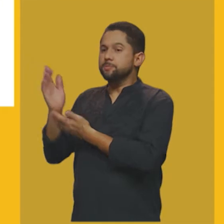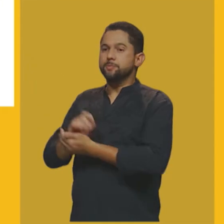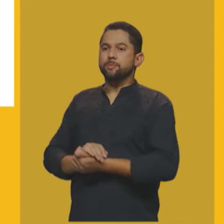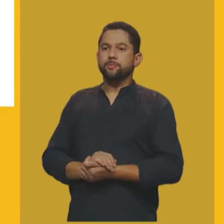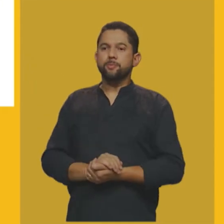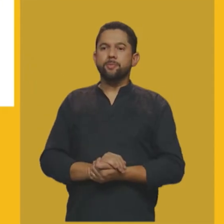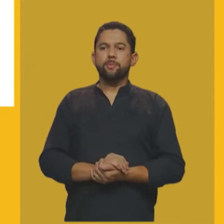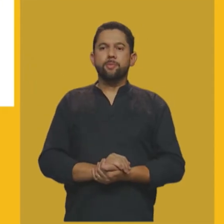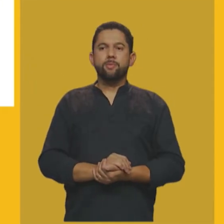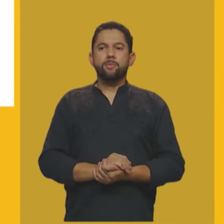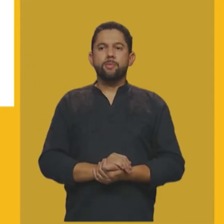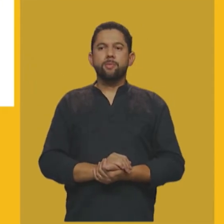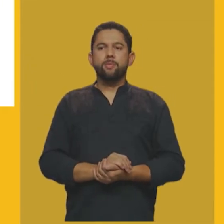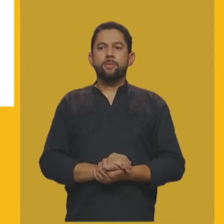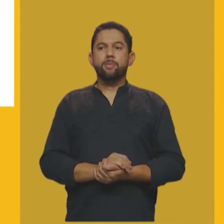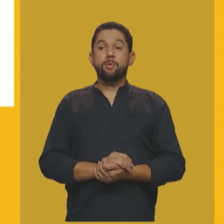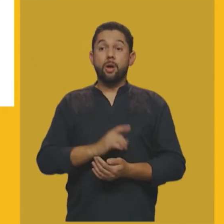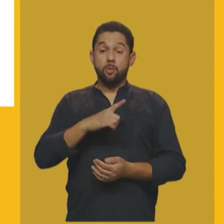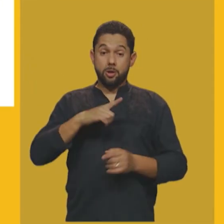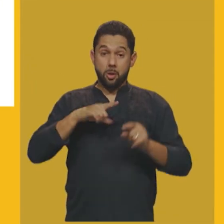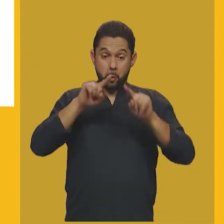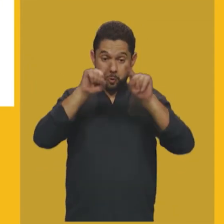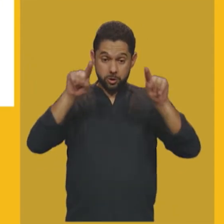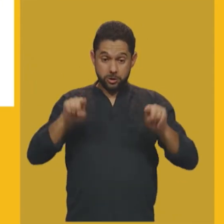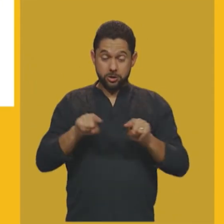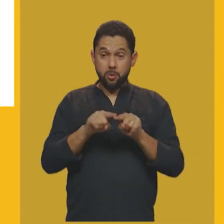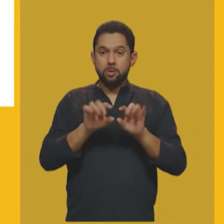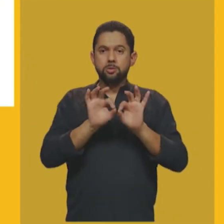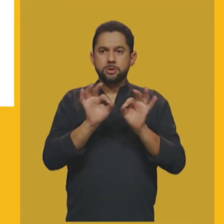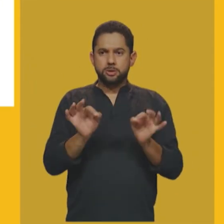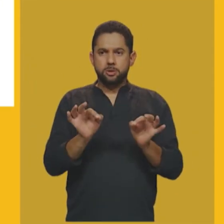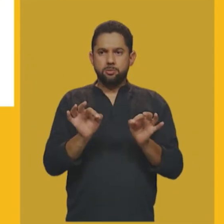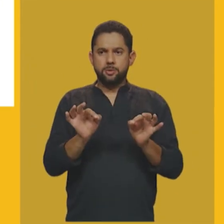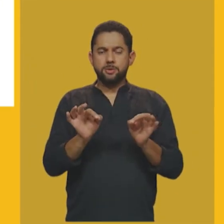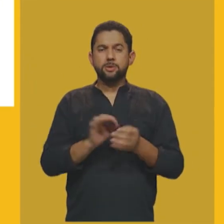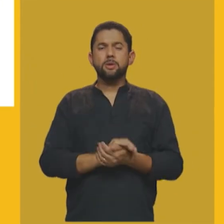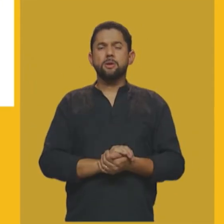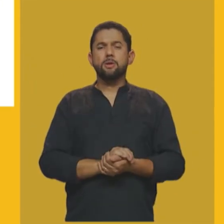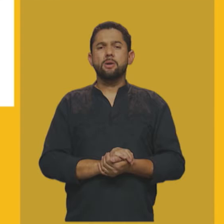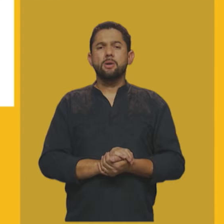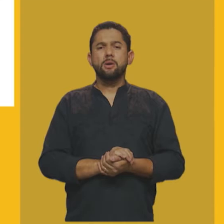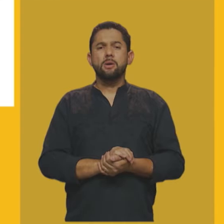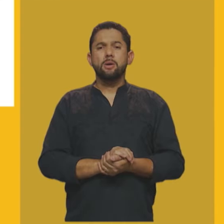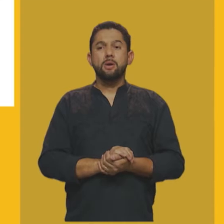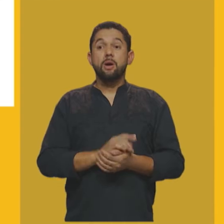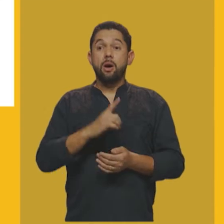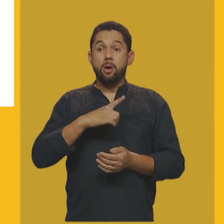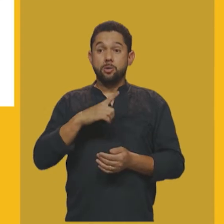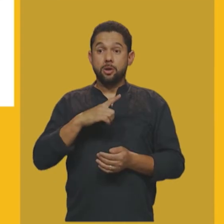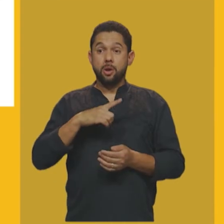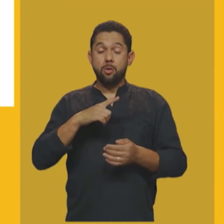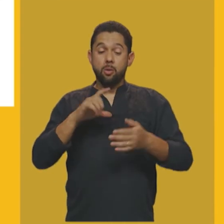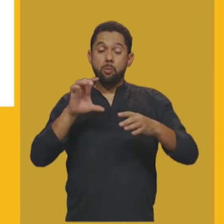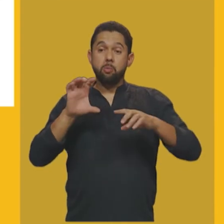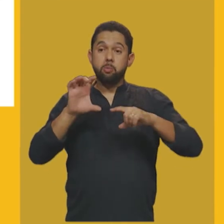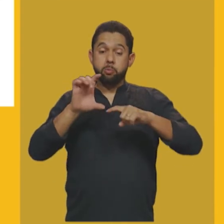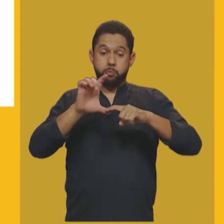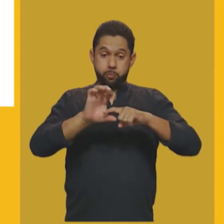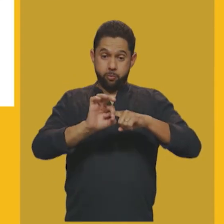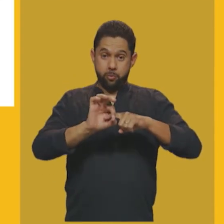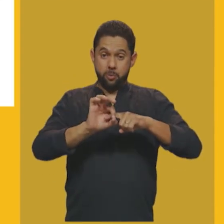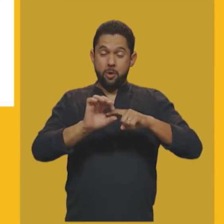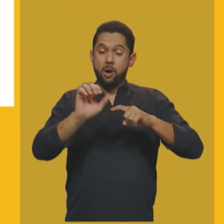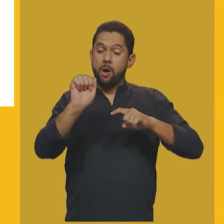tenho um circuito simples. Nesse circuito simples, eu tenho um amperímetro ligado em série e